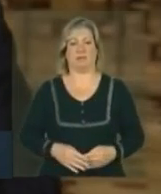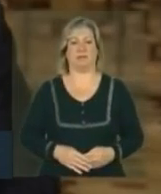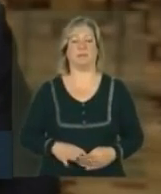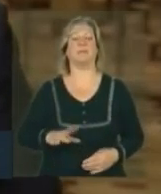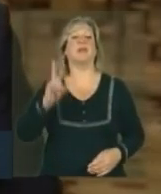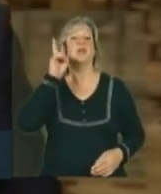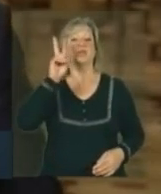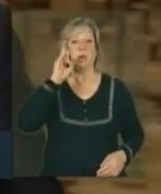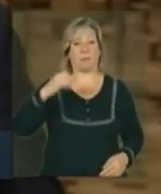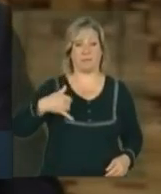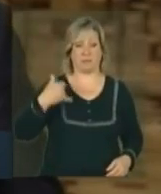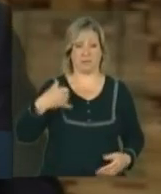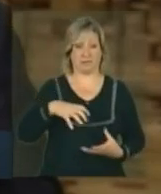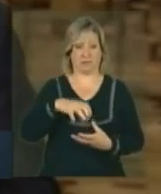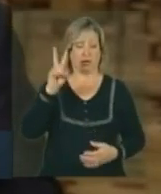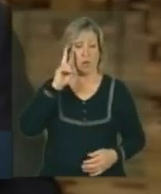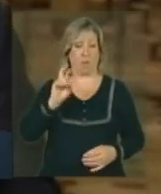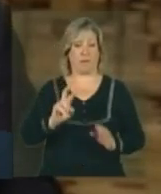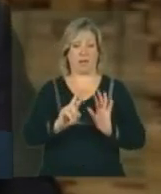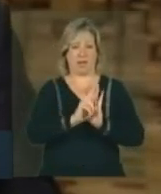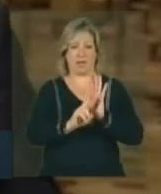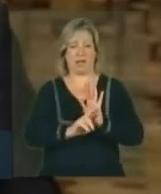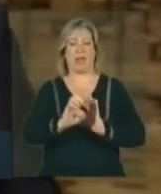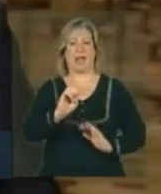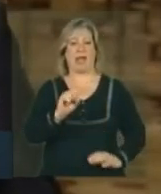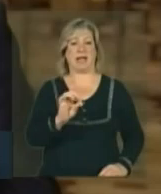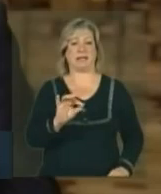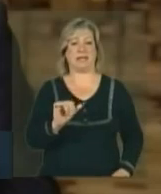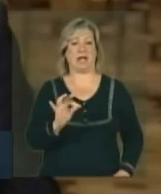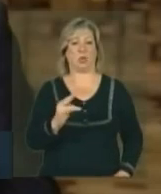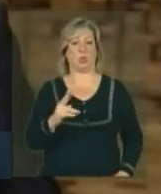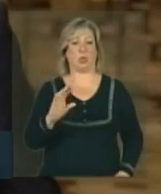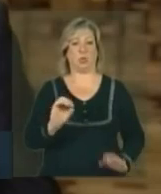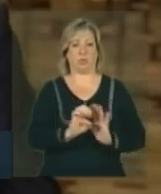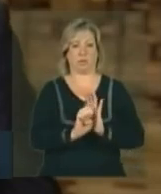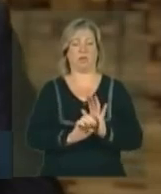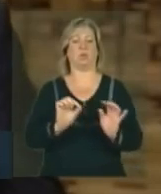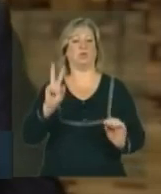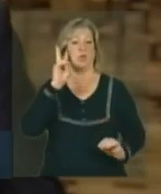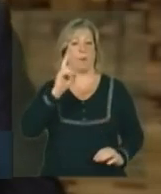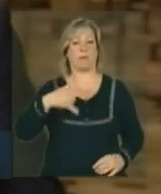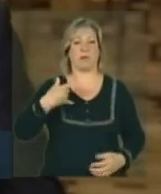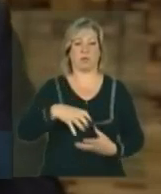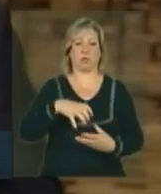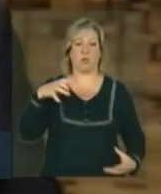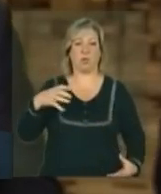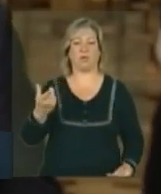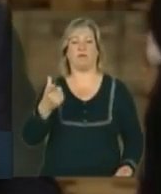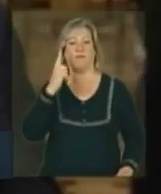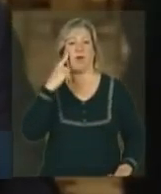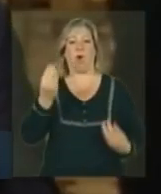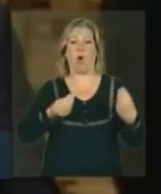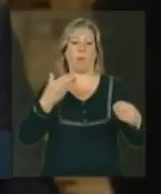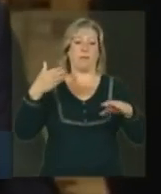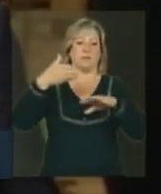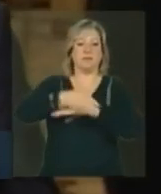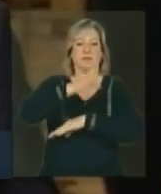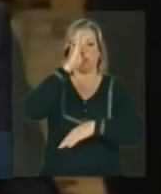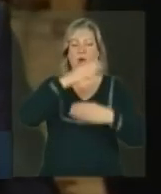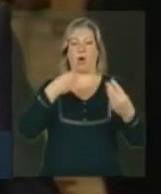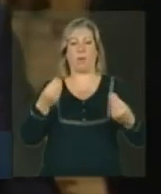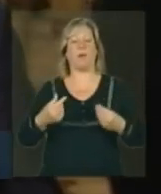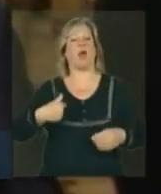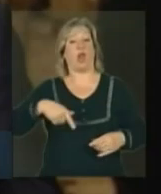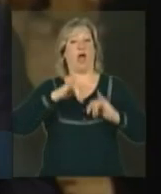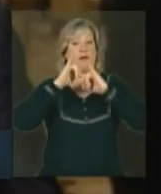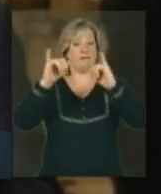que diz respeito ao Estatuto do Idoso, que prevê o desconto para a população idosa, nós informamos a